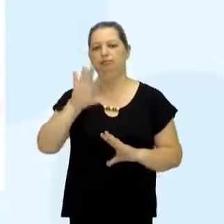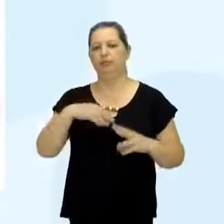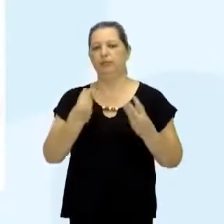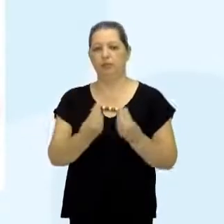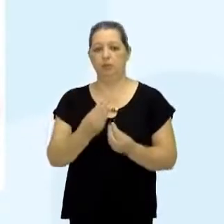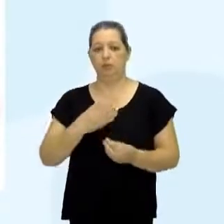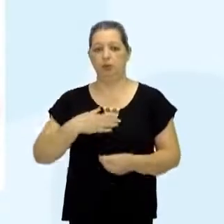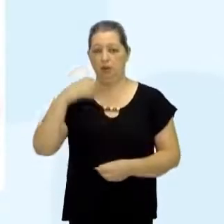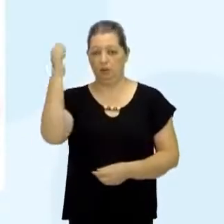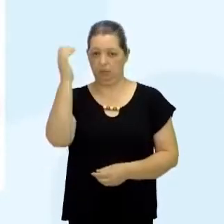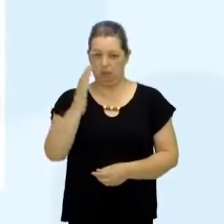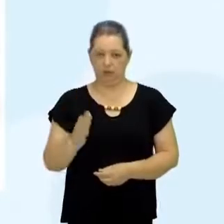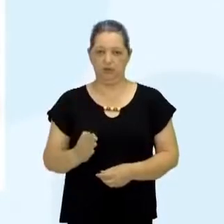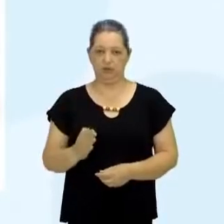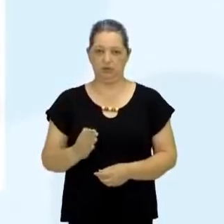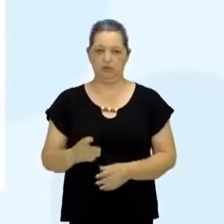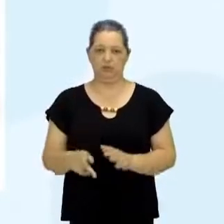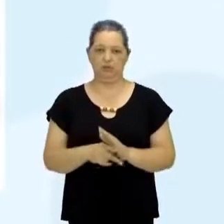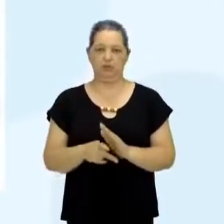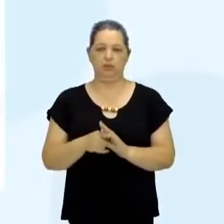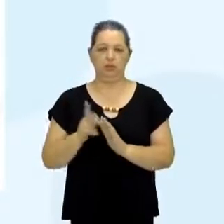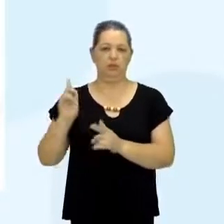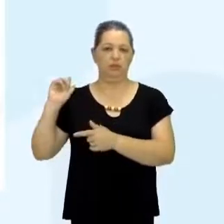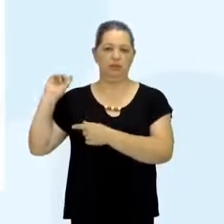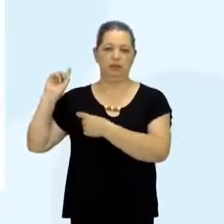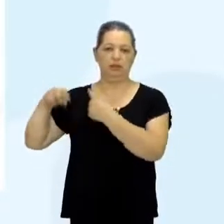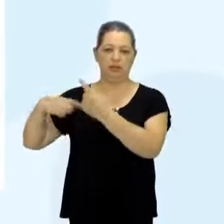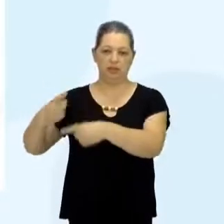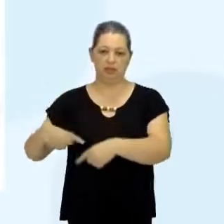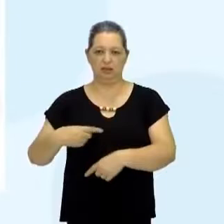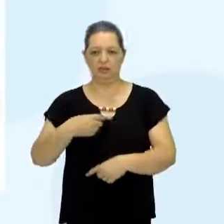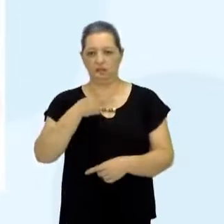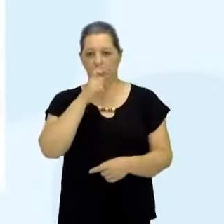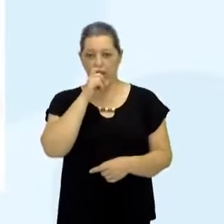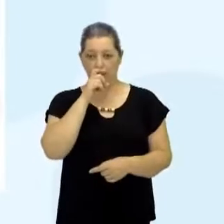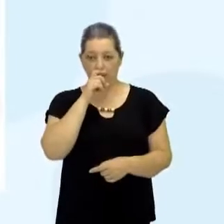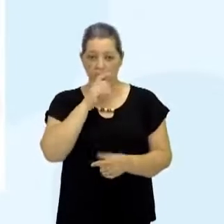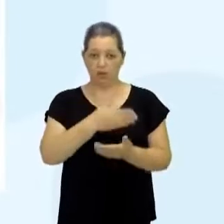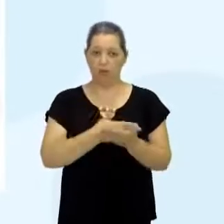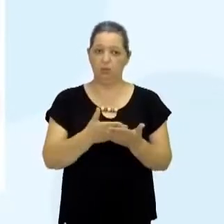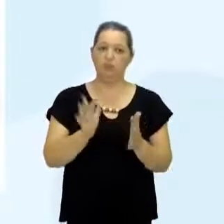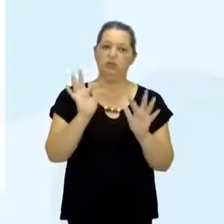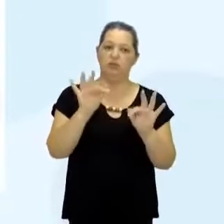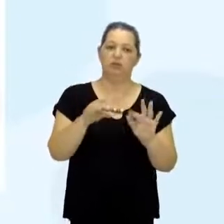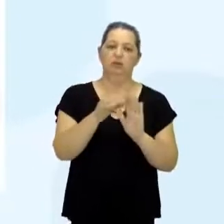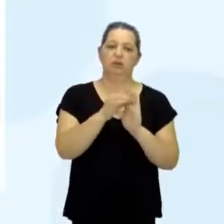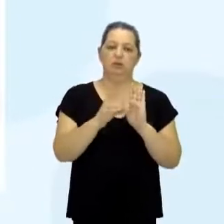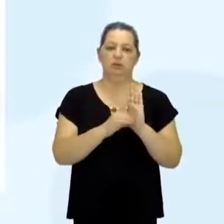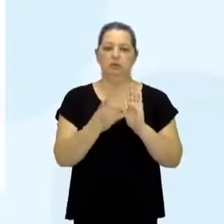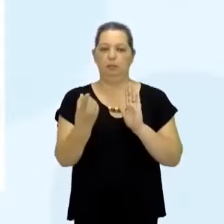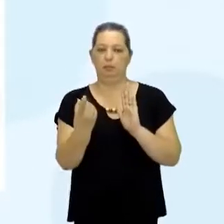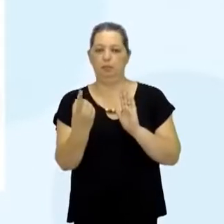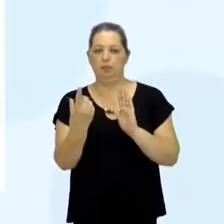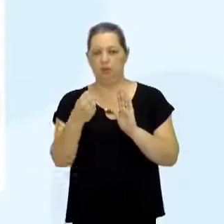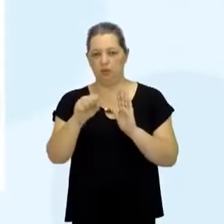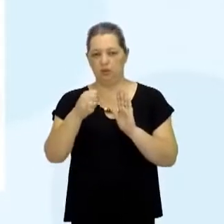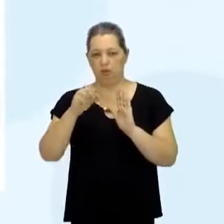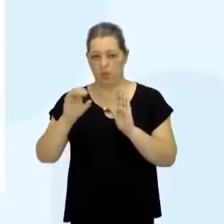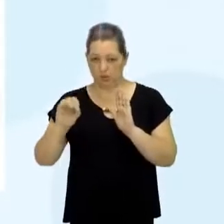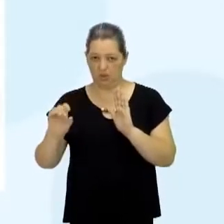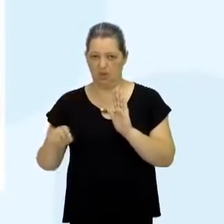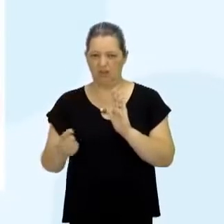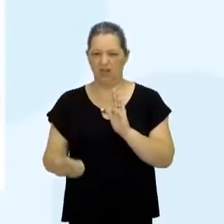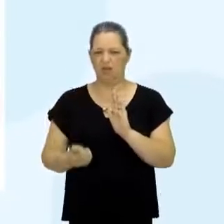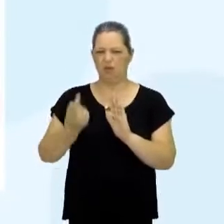no Brasil, via ascendência paterna, começa no final da década de 1880. Então, a gente